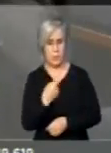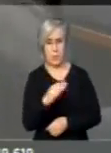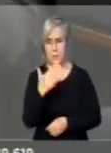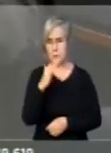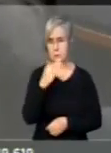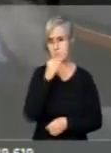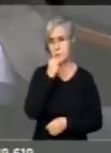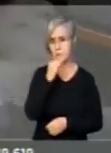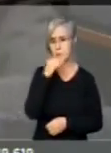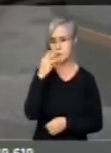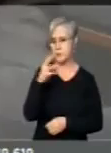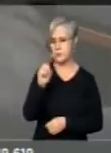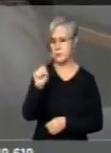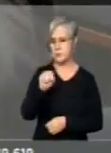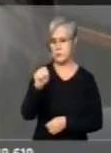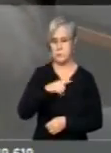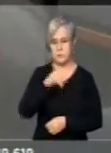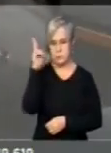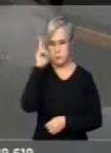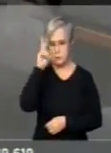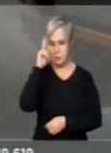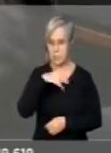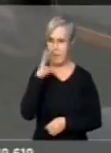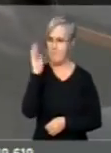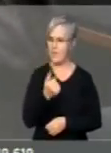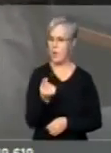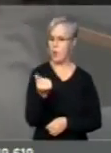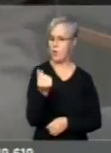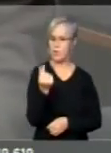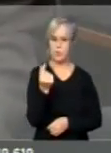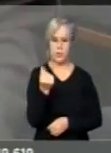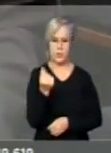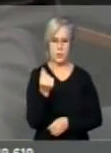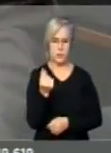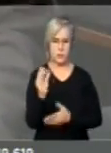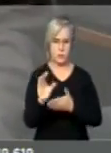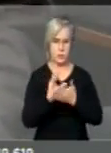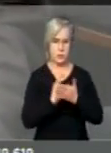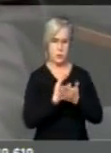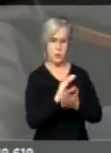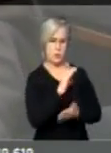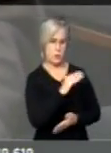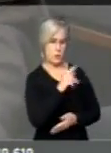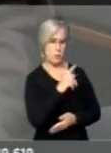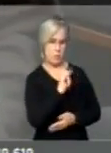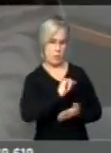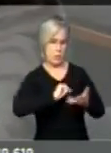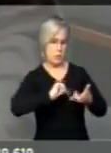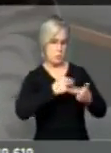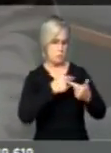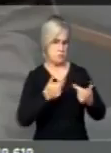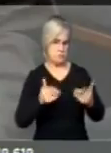segundos, a história que se pegou dinheiro para uma CPI A ou B, C.